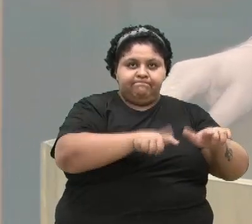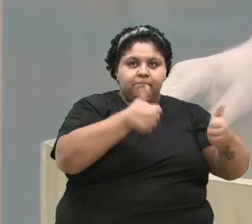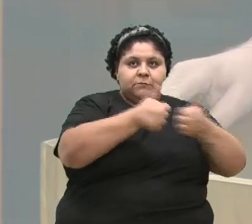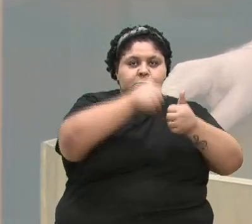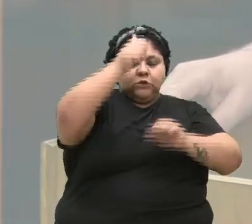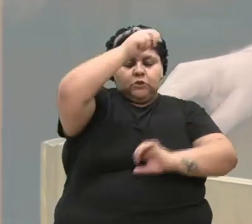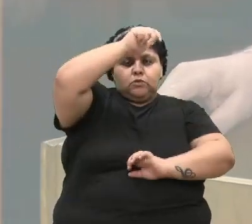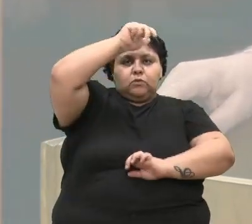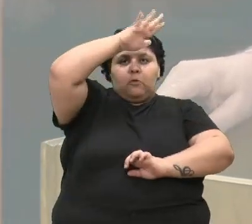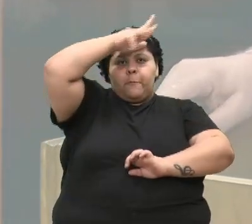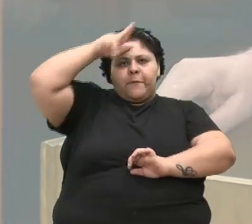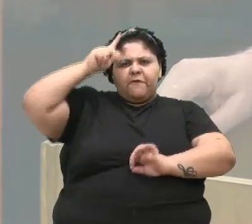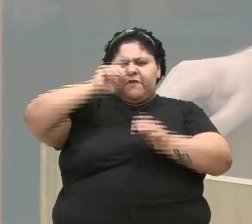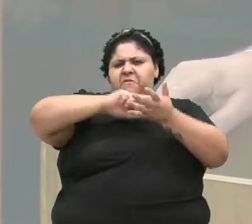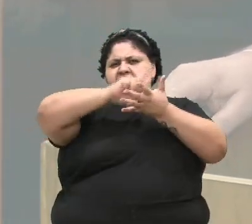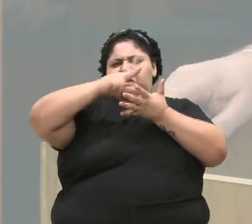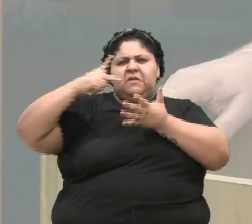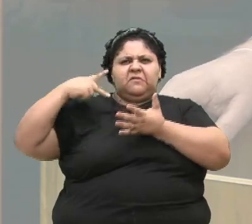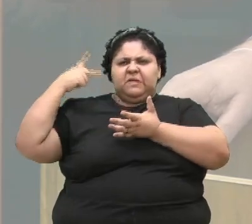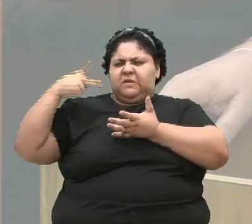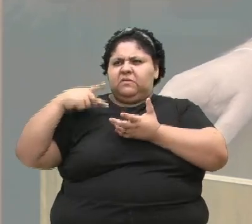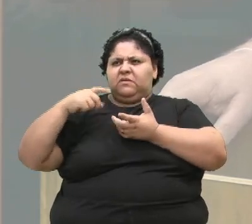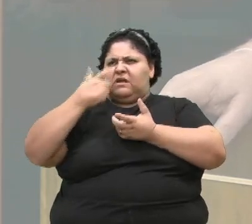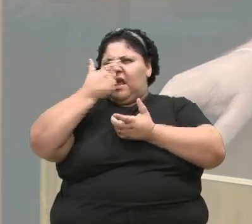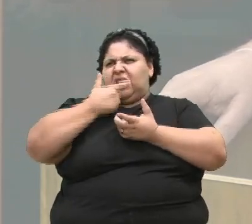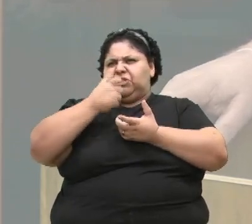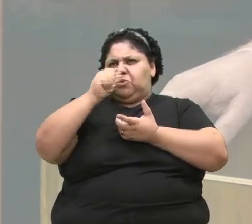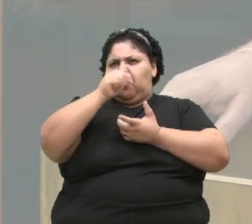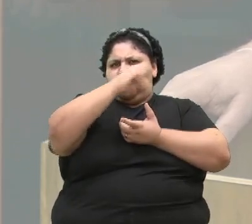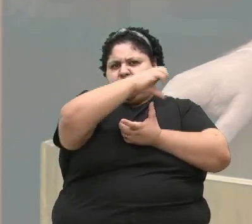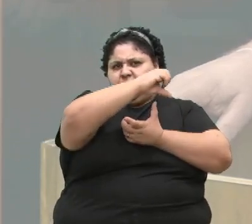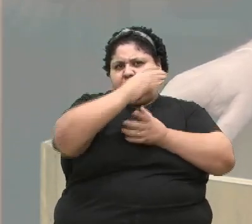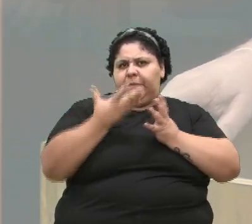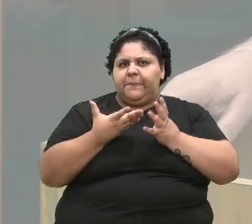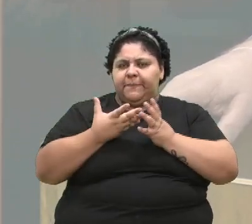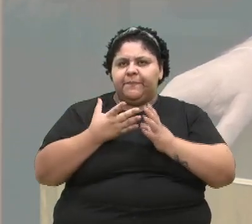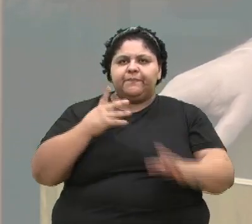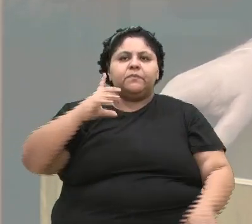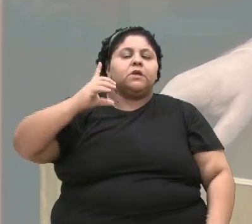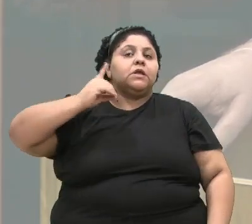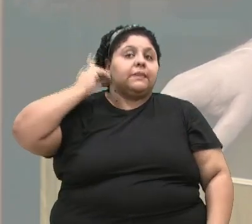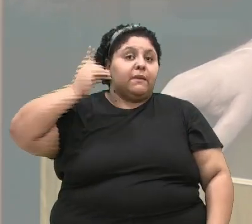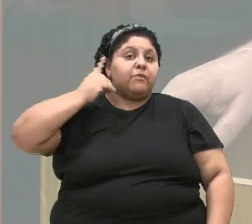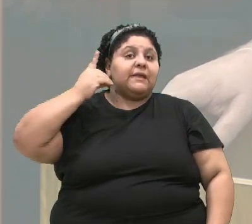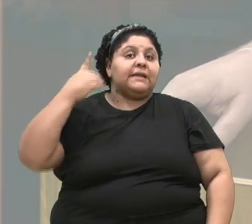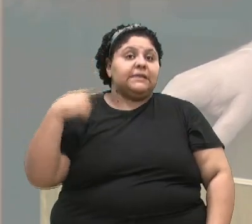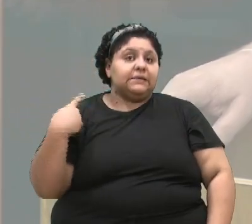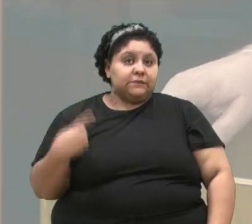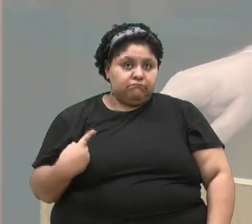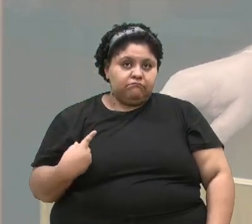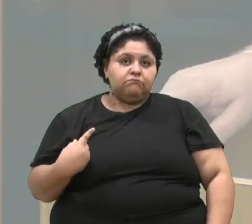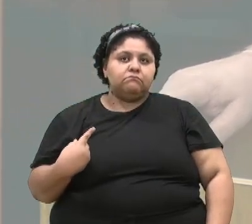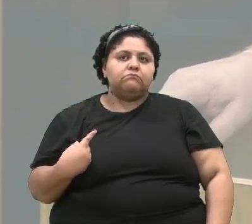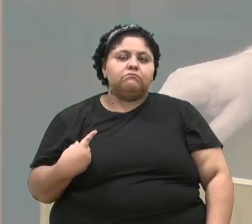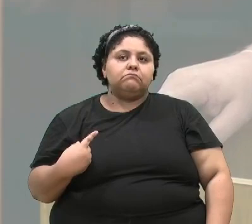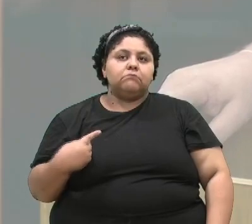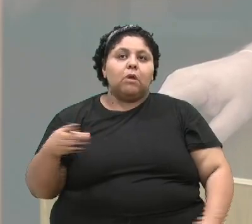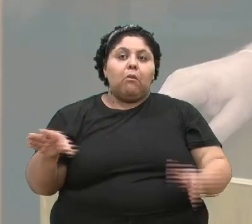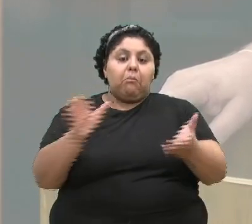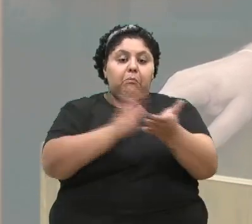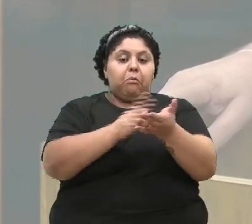vários vereadores, ali 8 ou 9, não lembro bem. A deputada Denise propôs umas